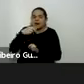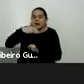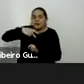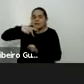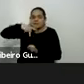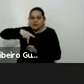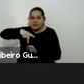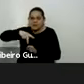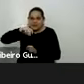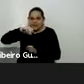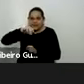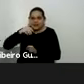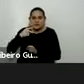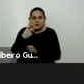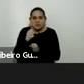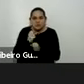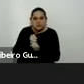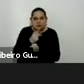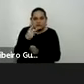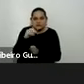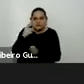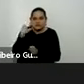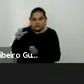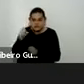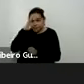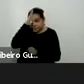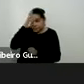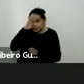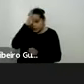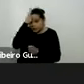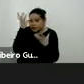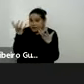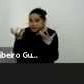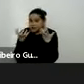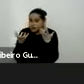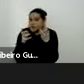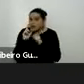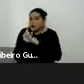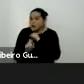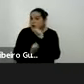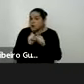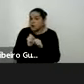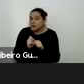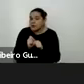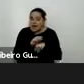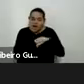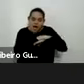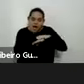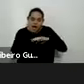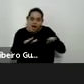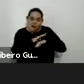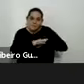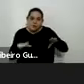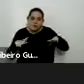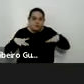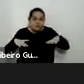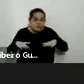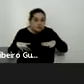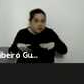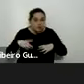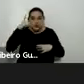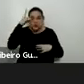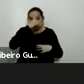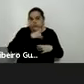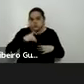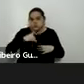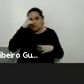nefasta desse presidente da República em acabar com a folga dos trabalhadores aos domingos para poderem ficar com suas